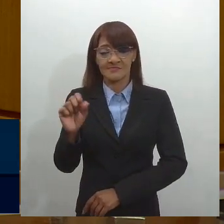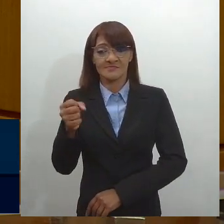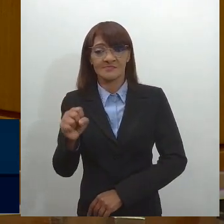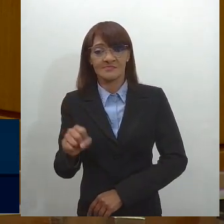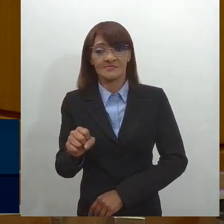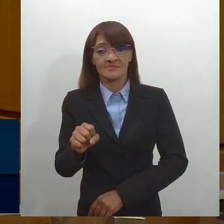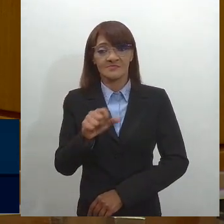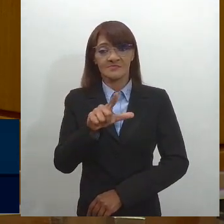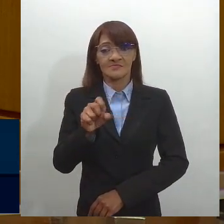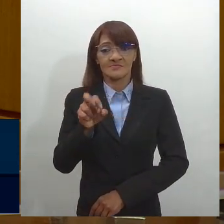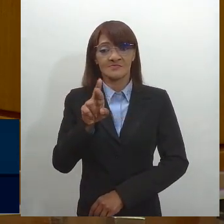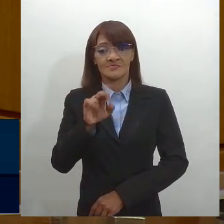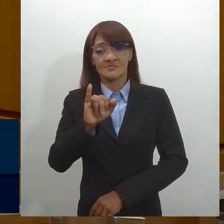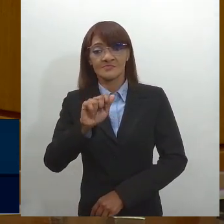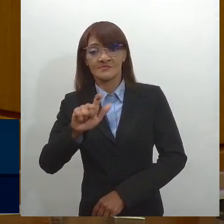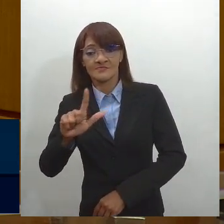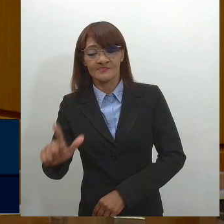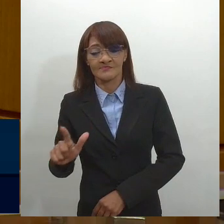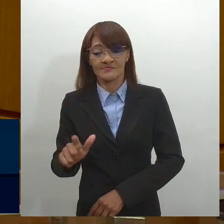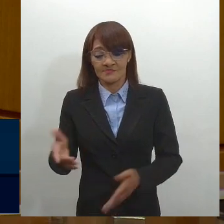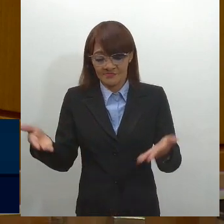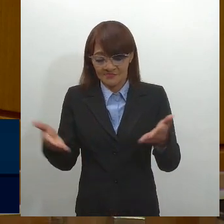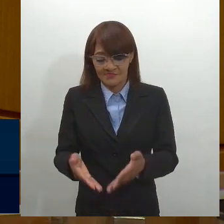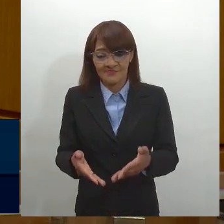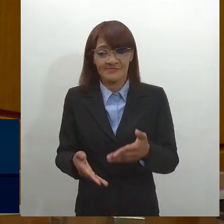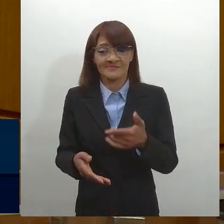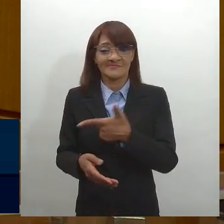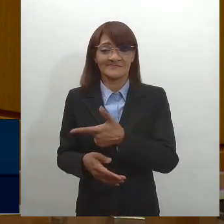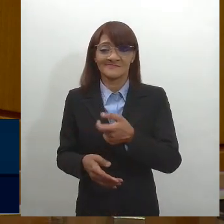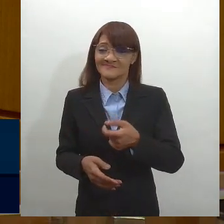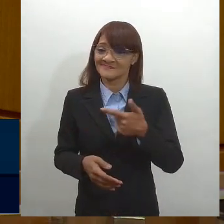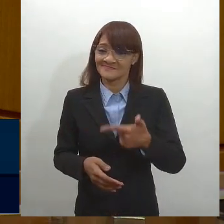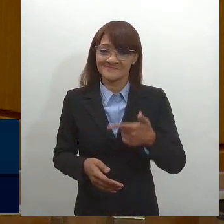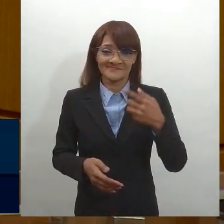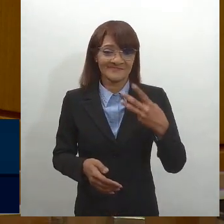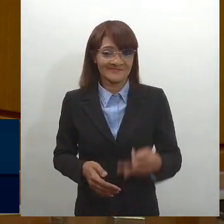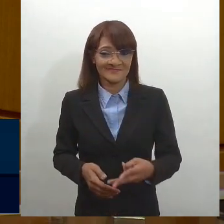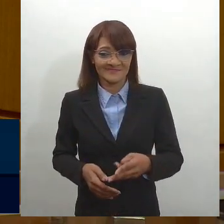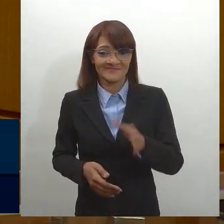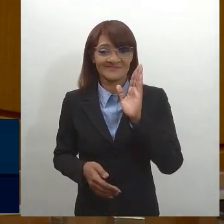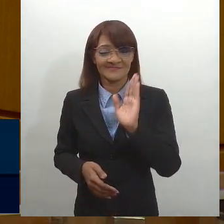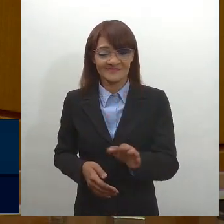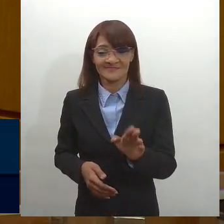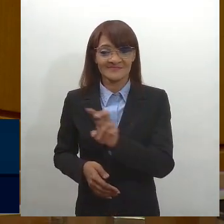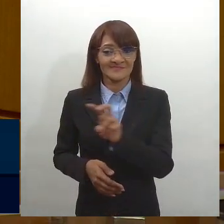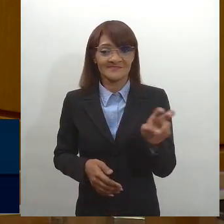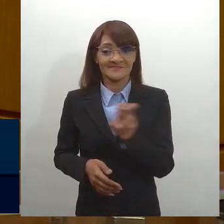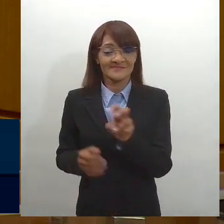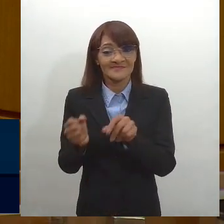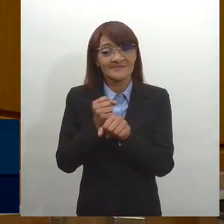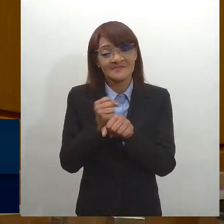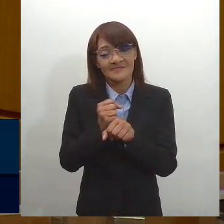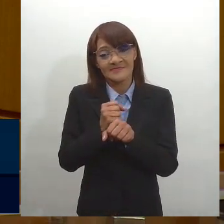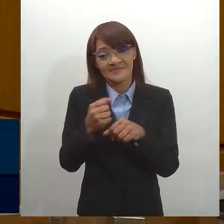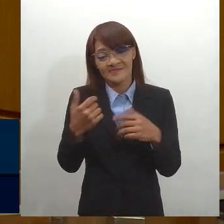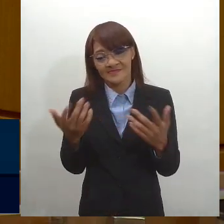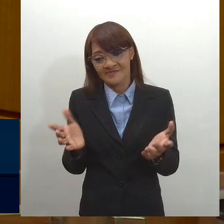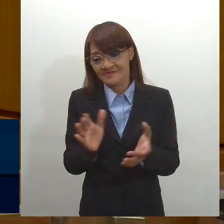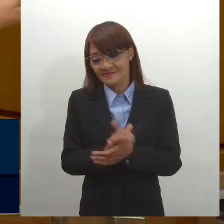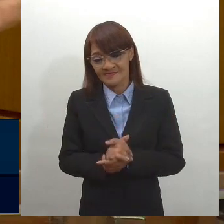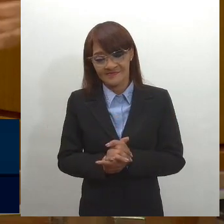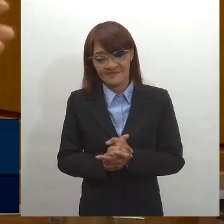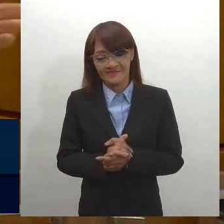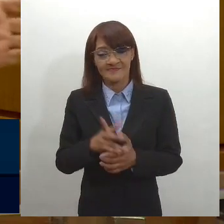em 2023, 55 anos depois, e é preciso que nós tenhamos o cuidado. Claro